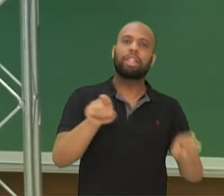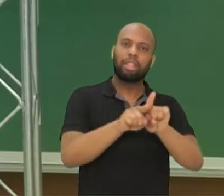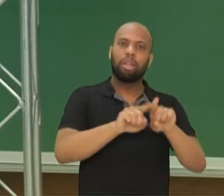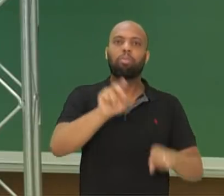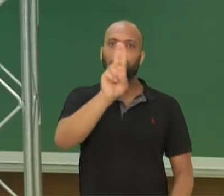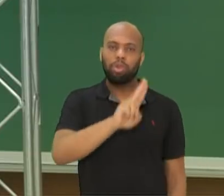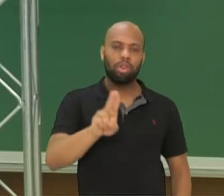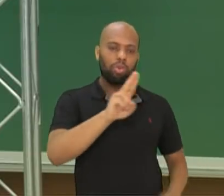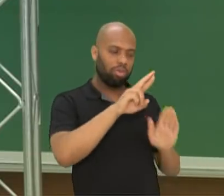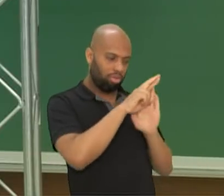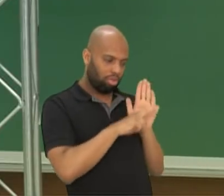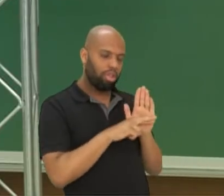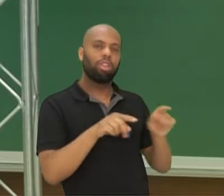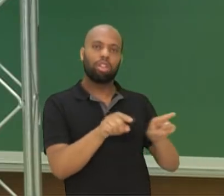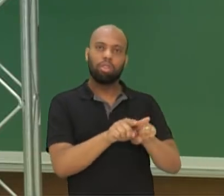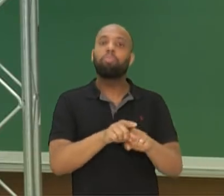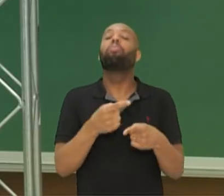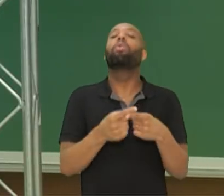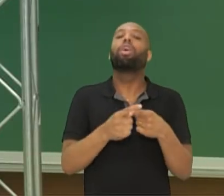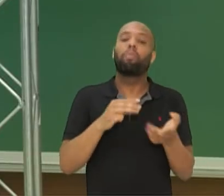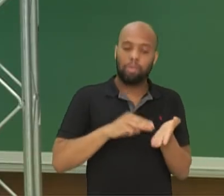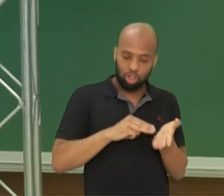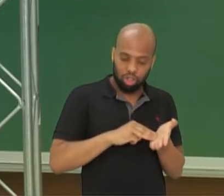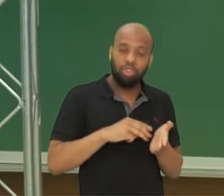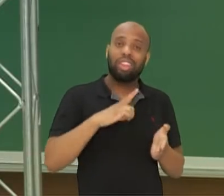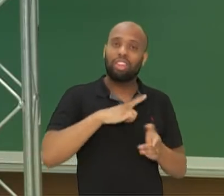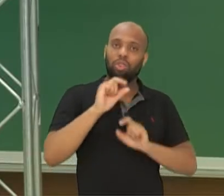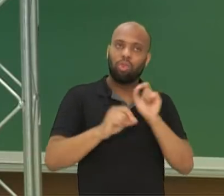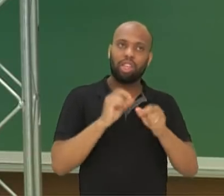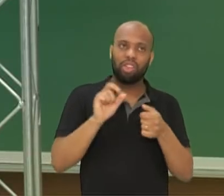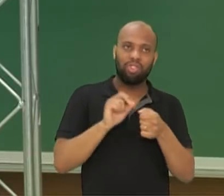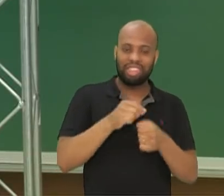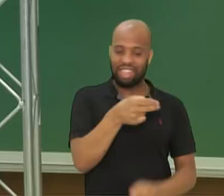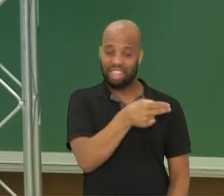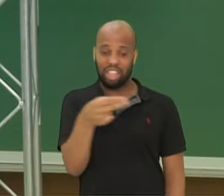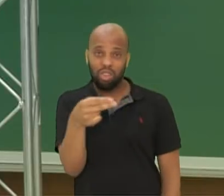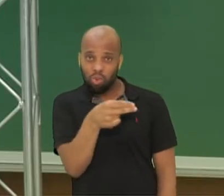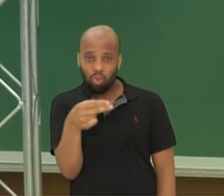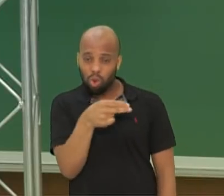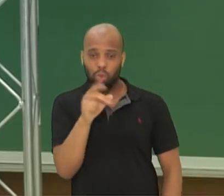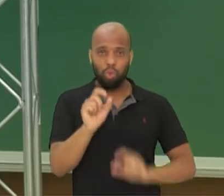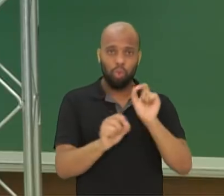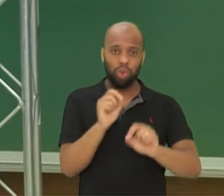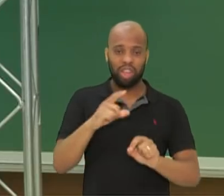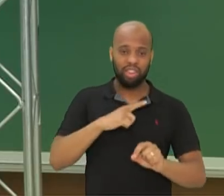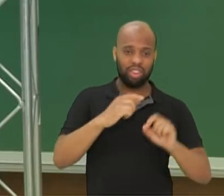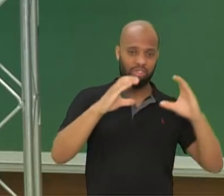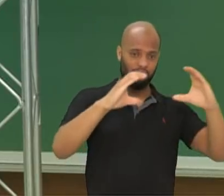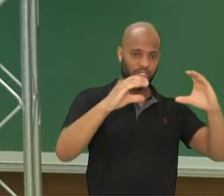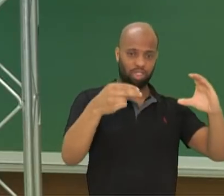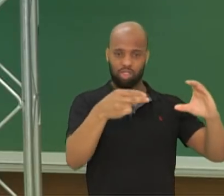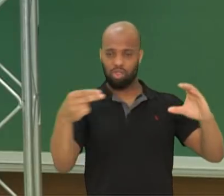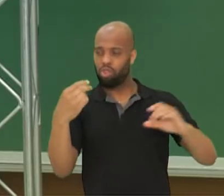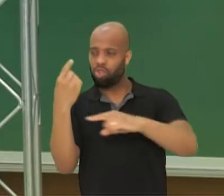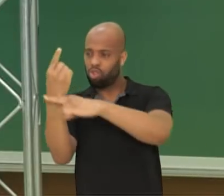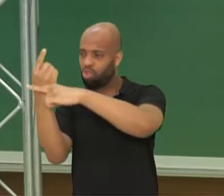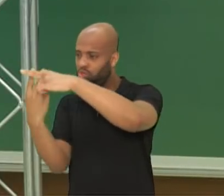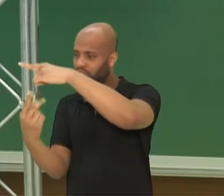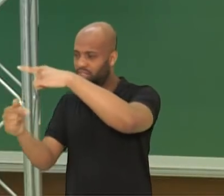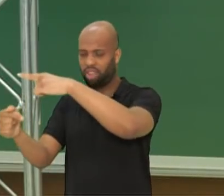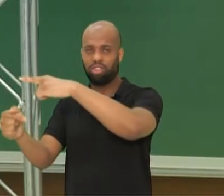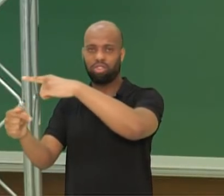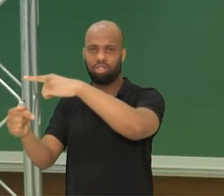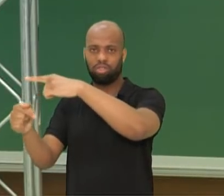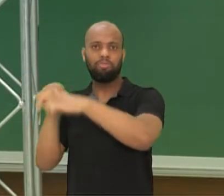aplica a propriedade. Por quê? Porque eu preciso igualar a minha função a